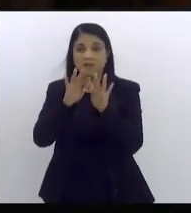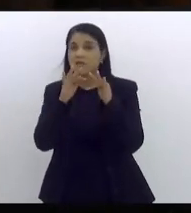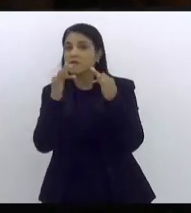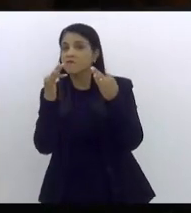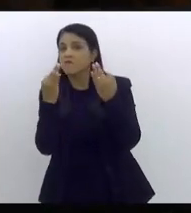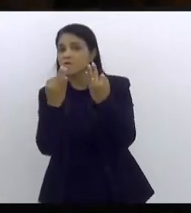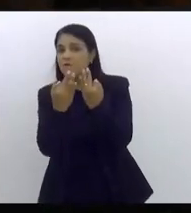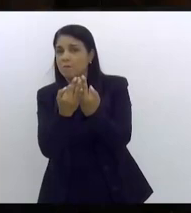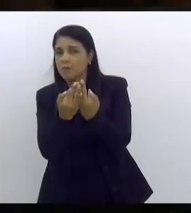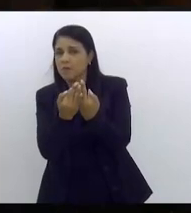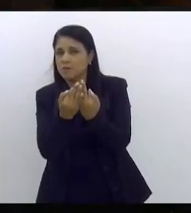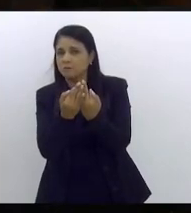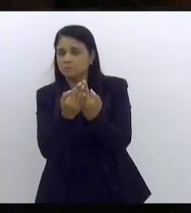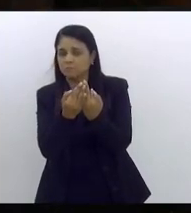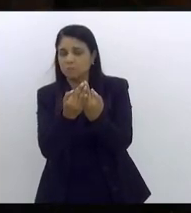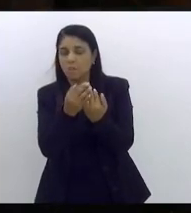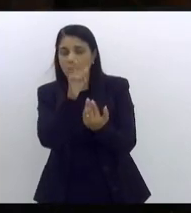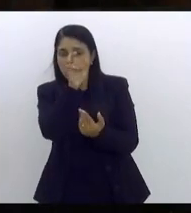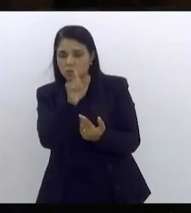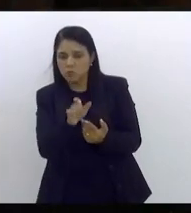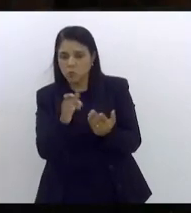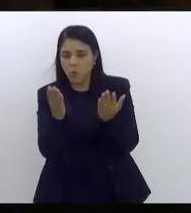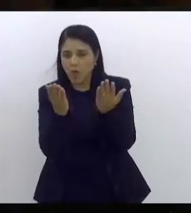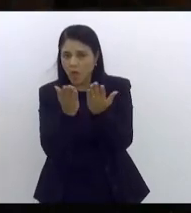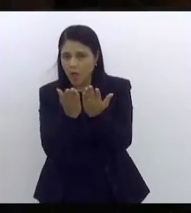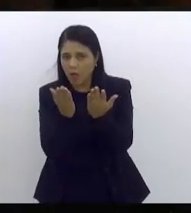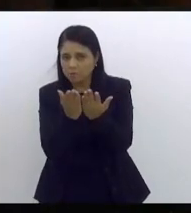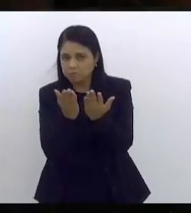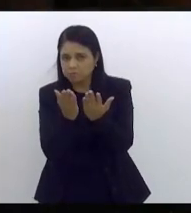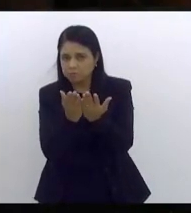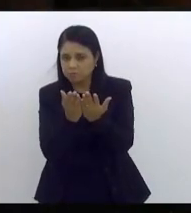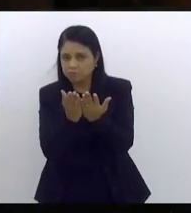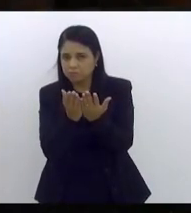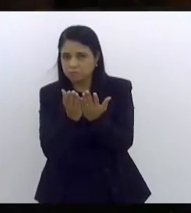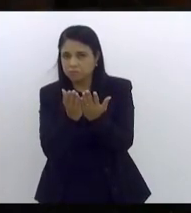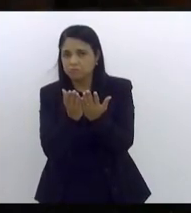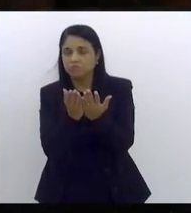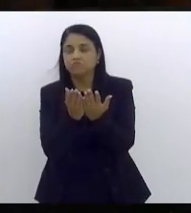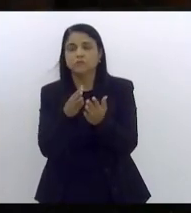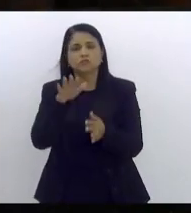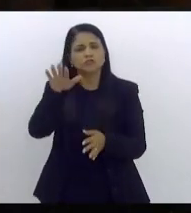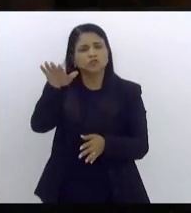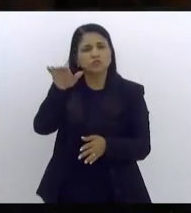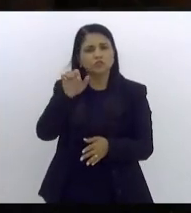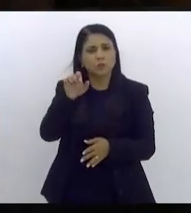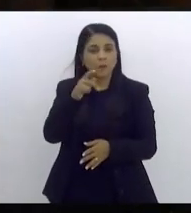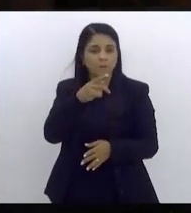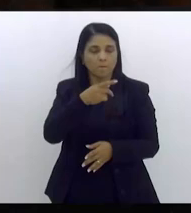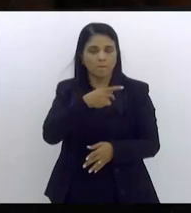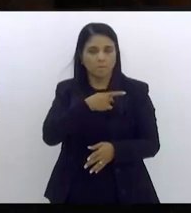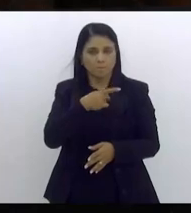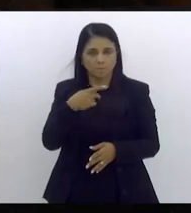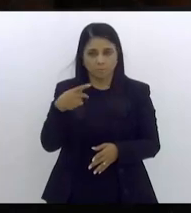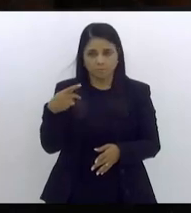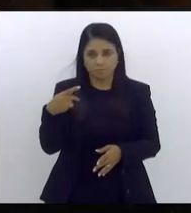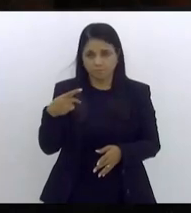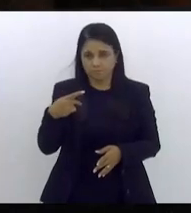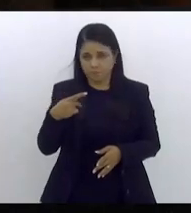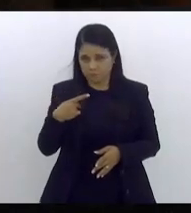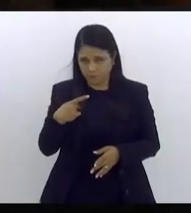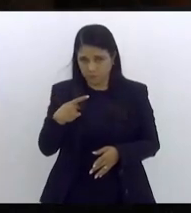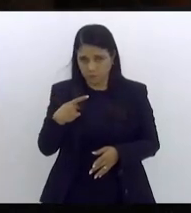da denominação, ela pode chamar um pastor para